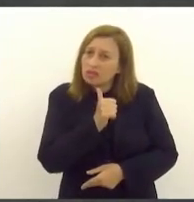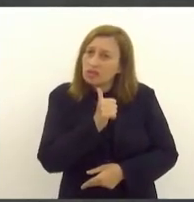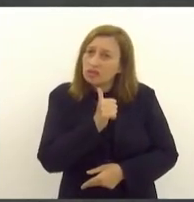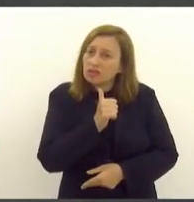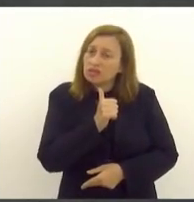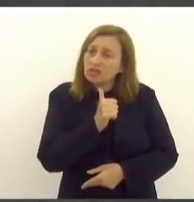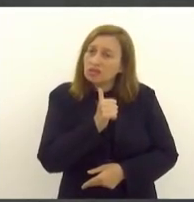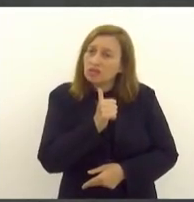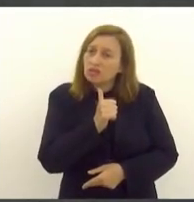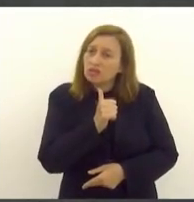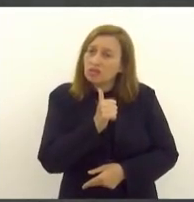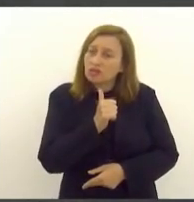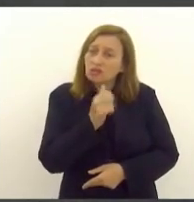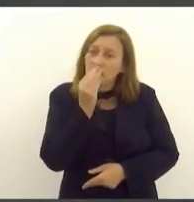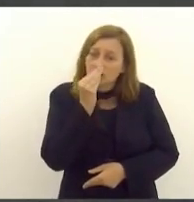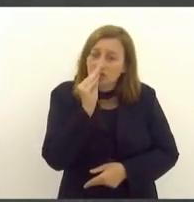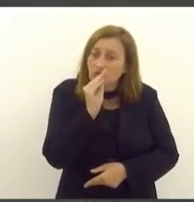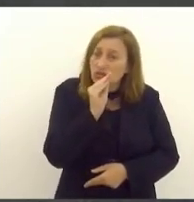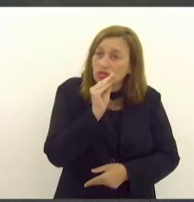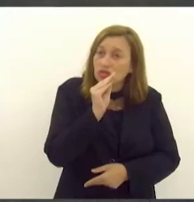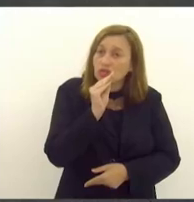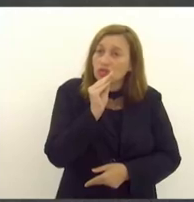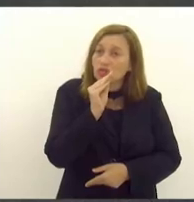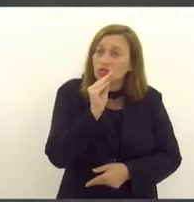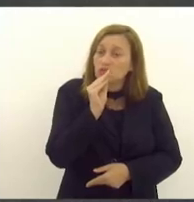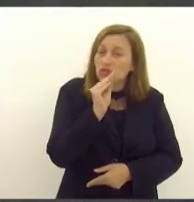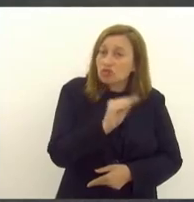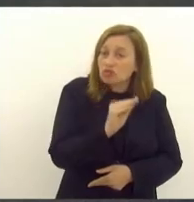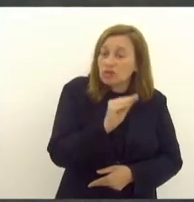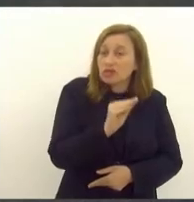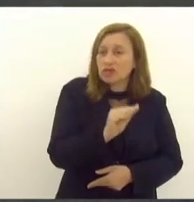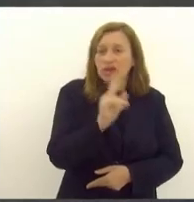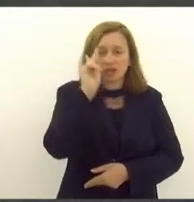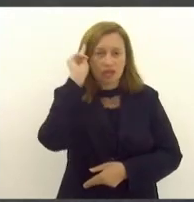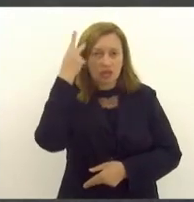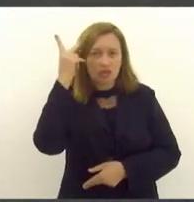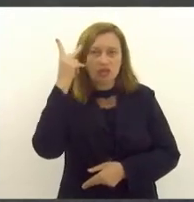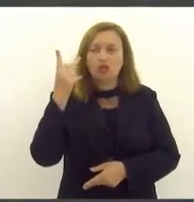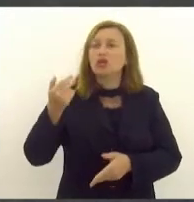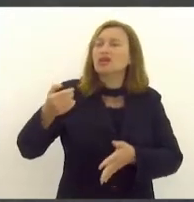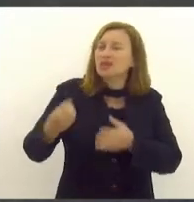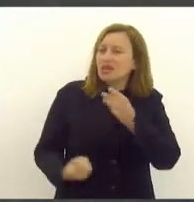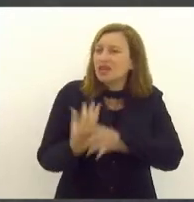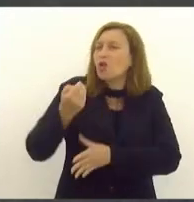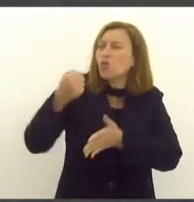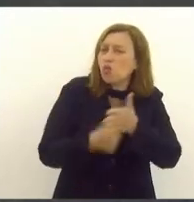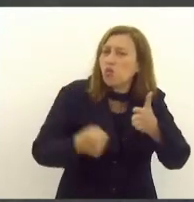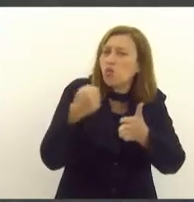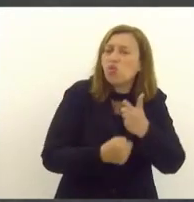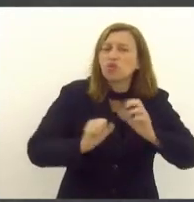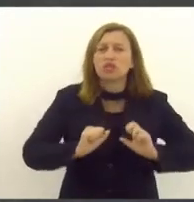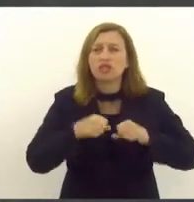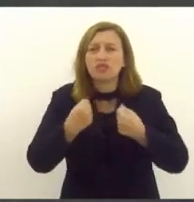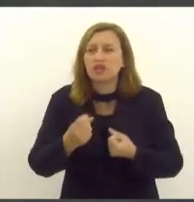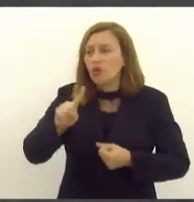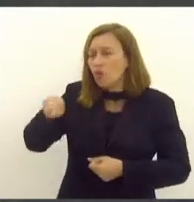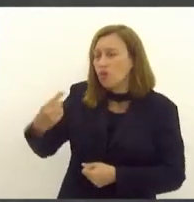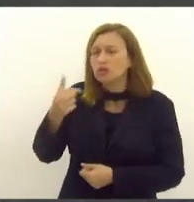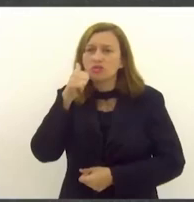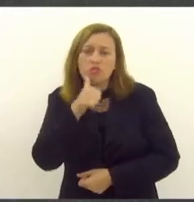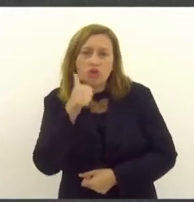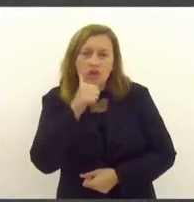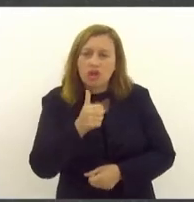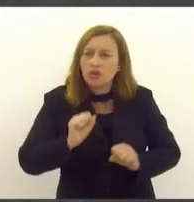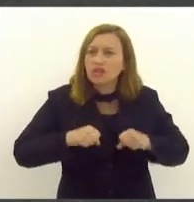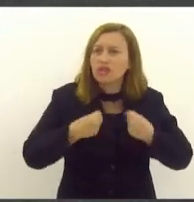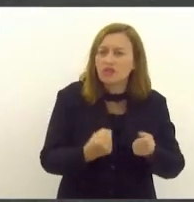invisibilizadas na nossa história muito dessas mulheres que construíram lutas indefesas de outras mulheres em